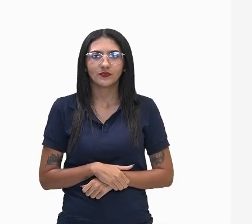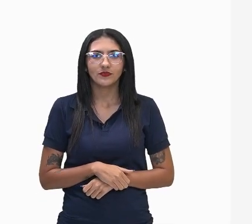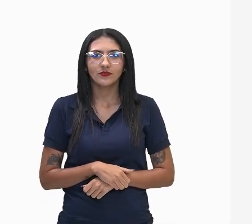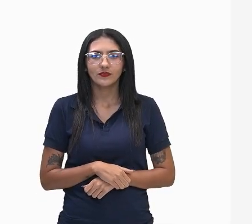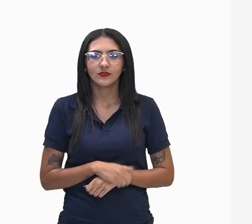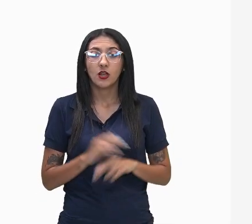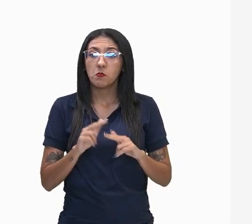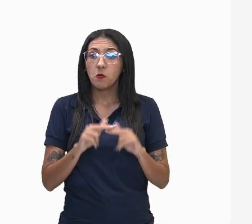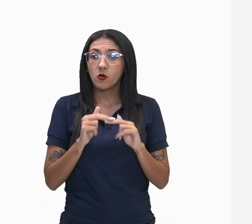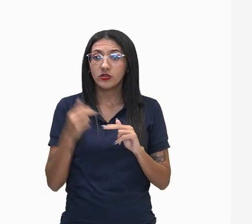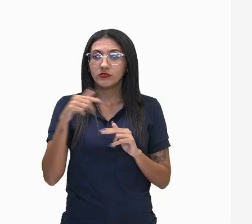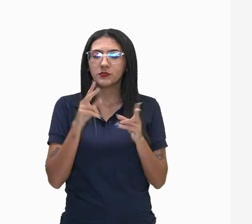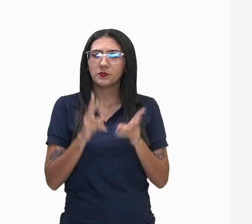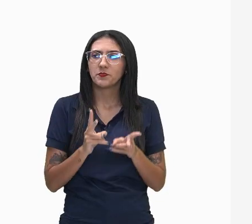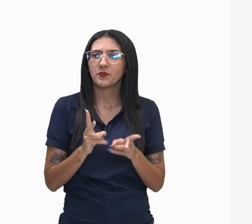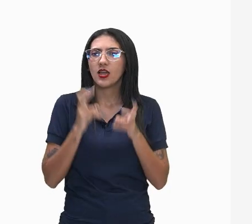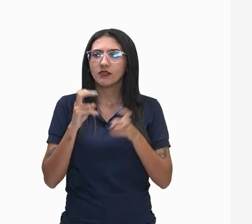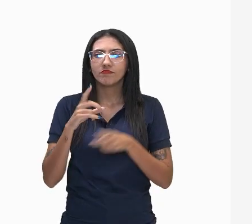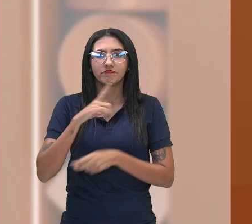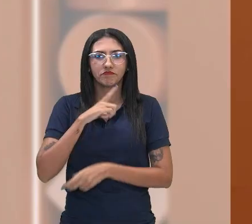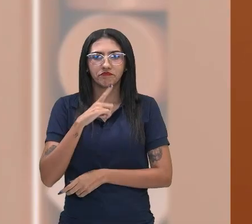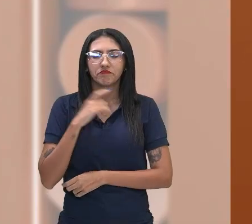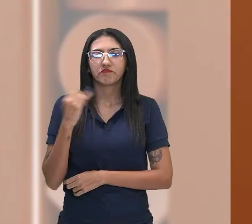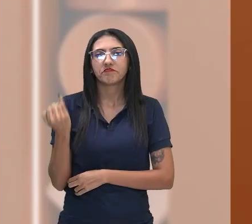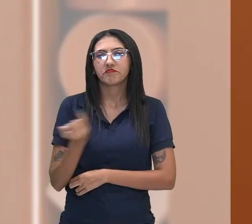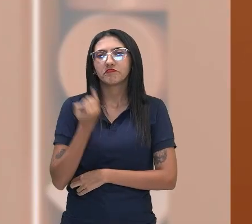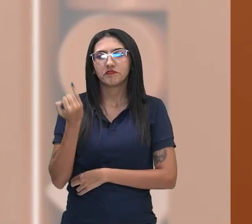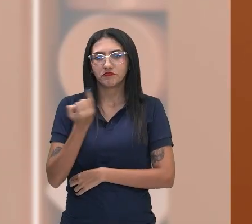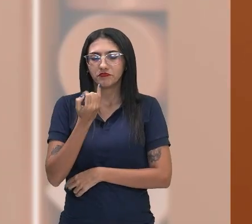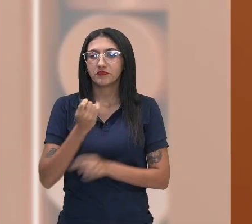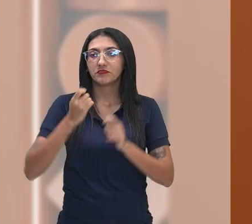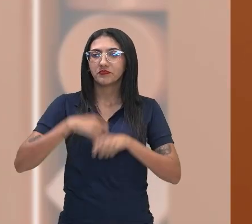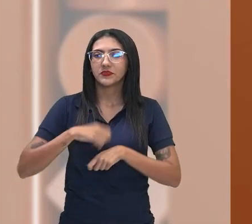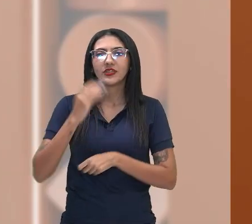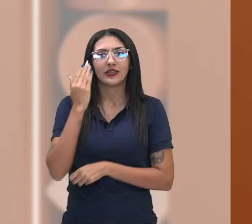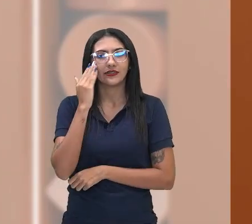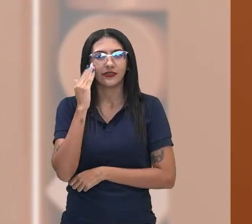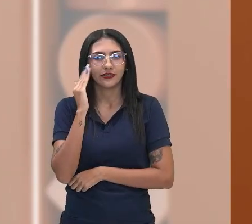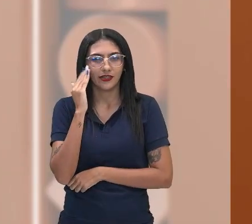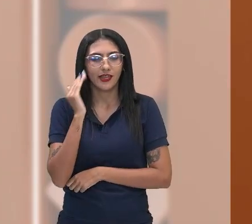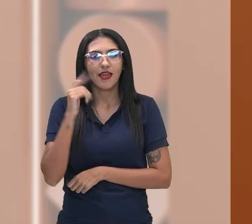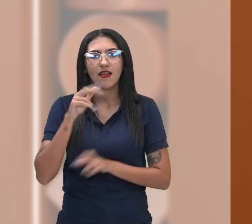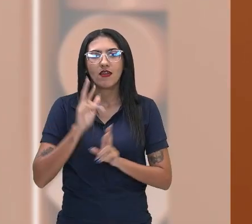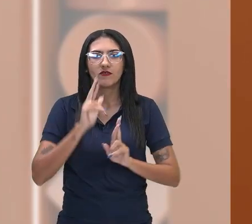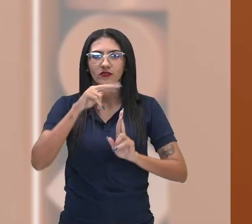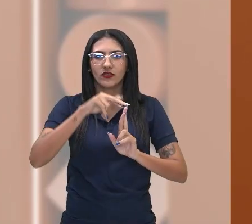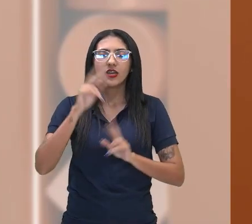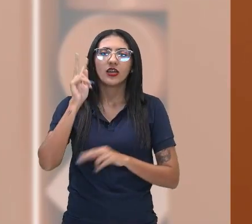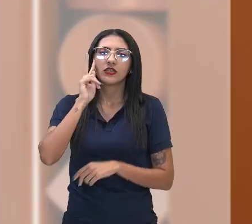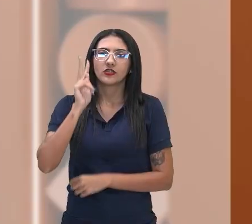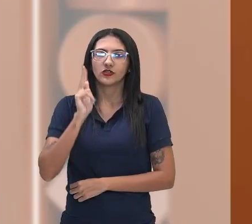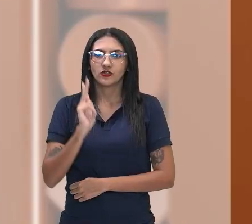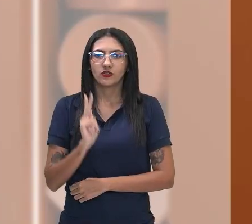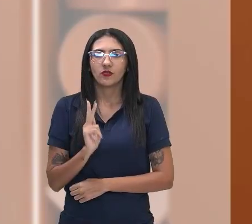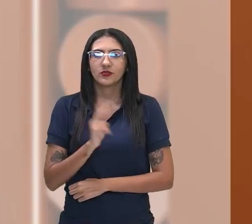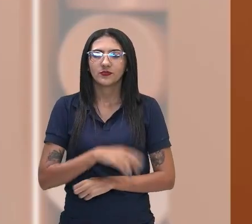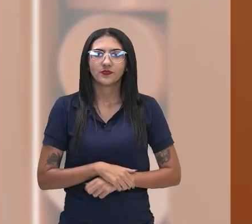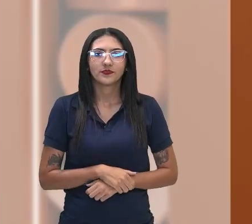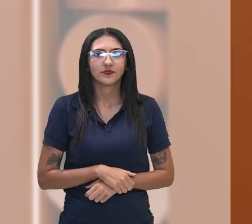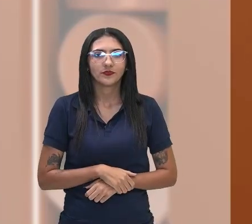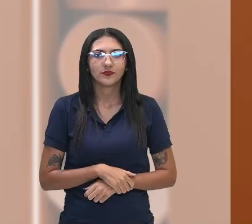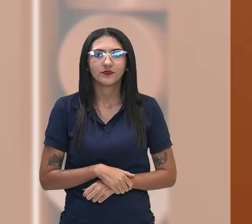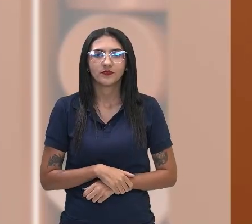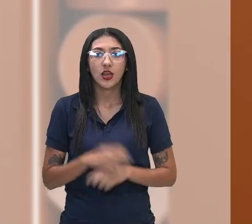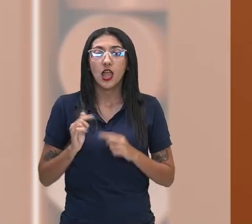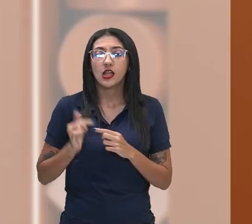a importância, né, da compreensão das fontes históricas. Justamente é a partir